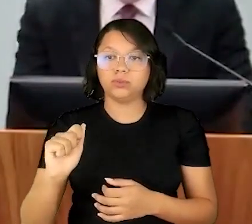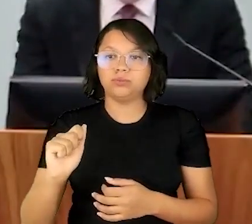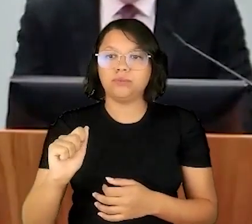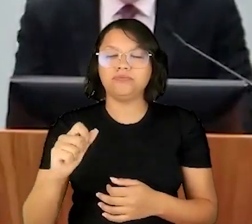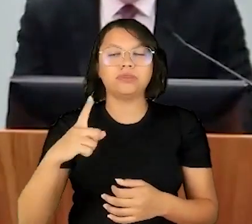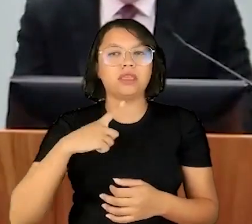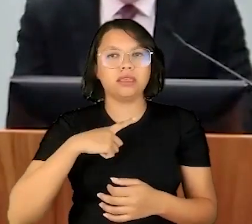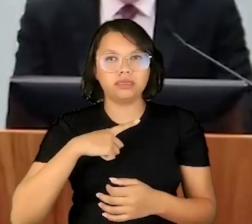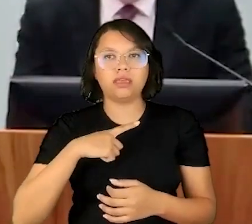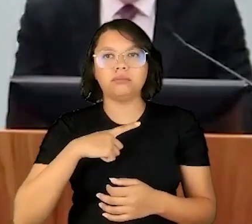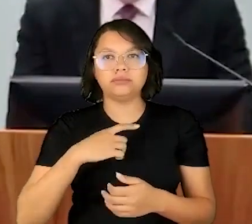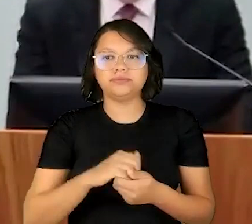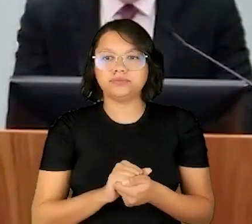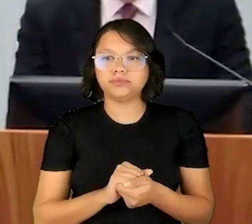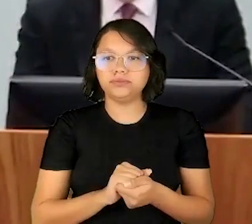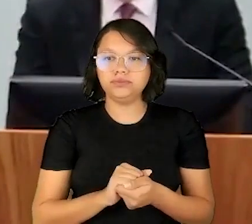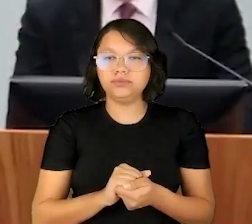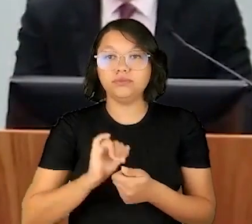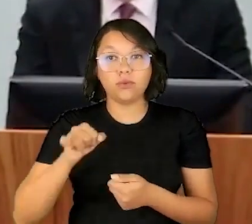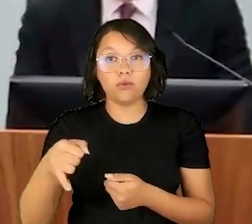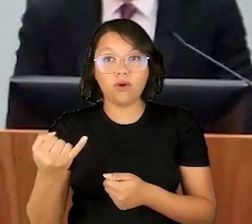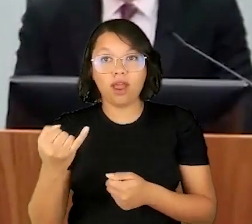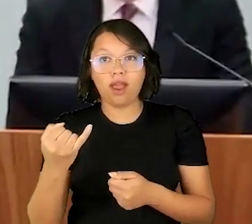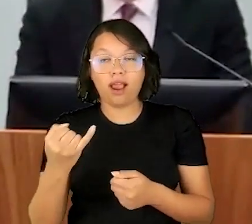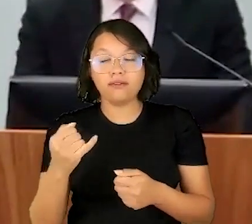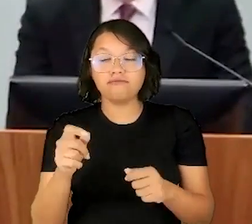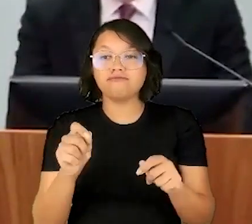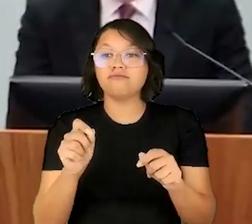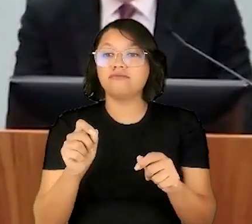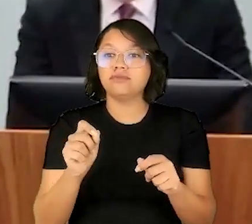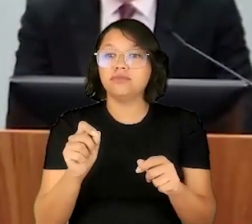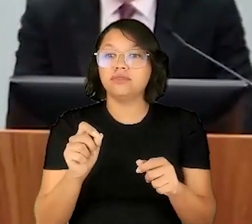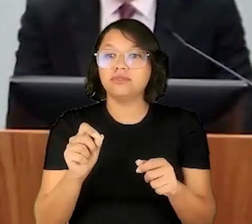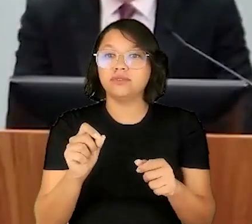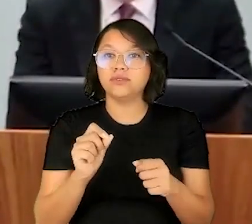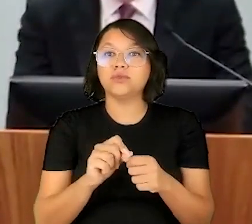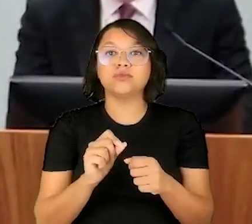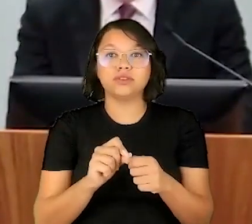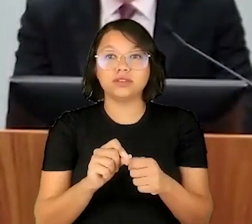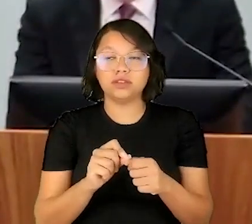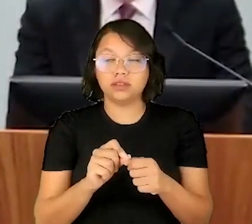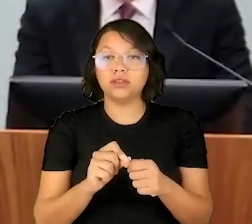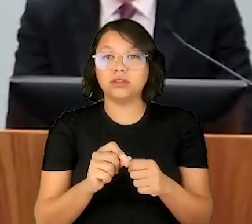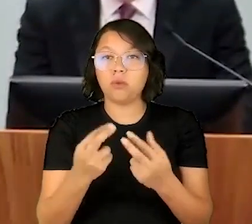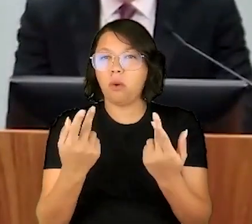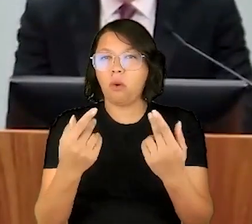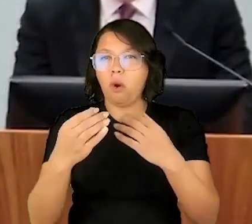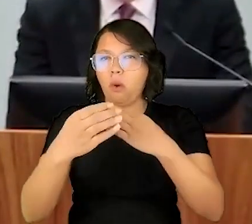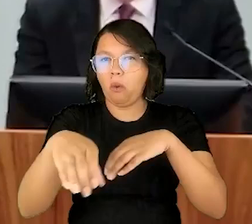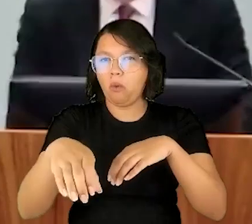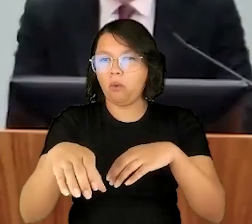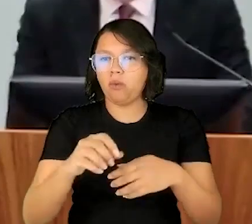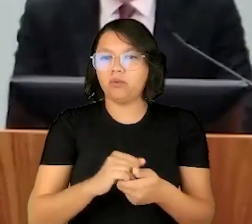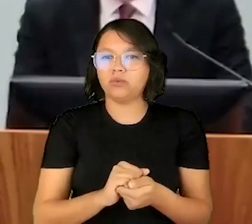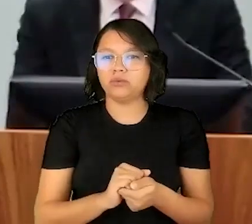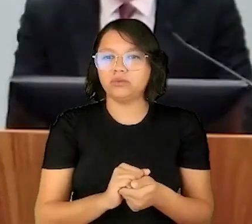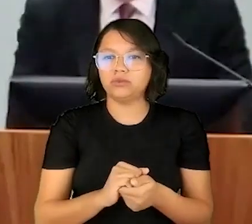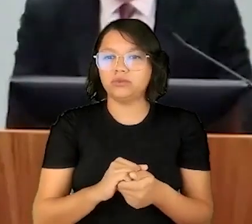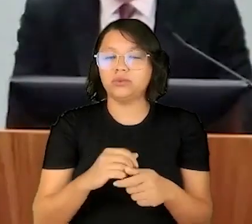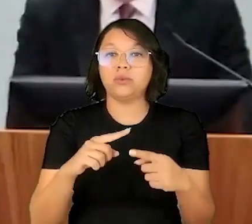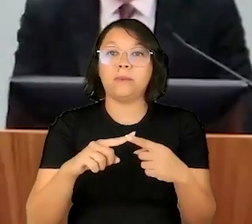ser, integrar o mesmo concurso, né? Só que você foi o primeiro